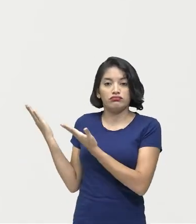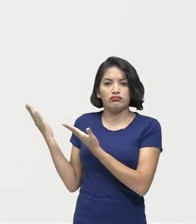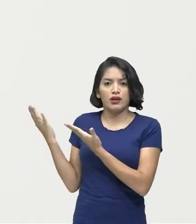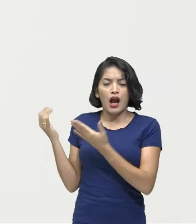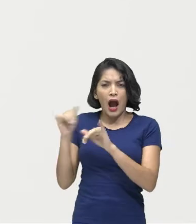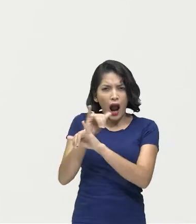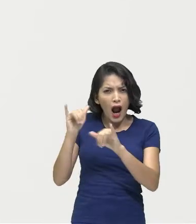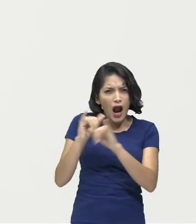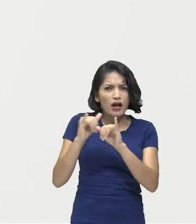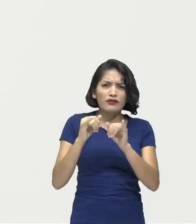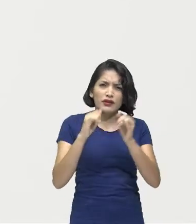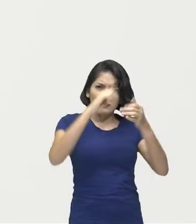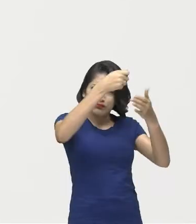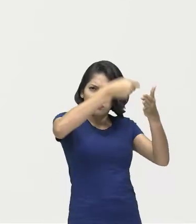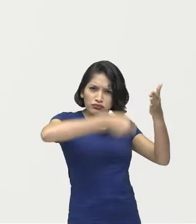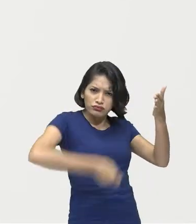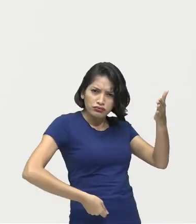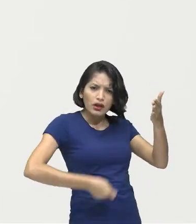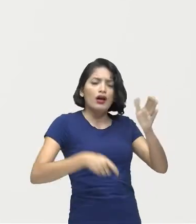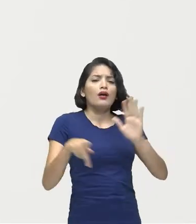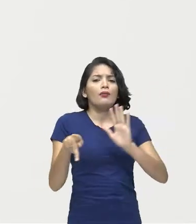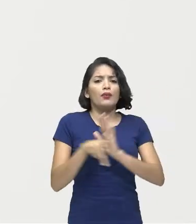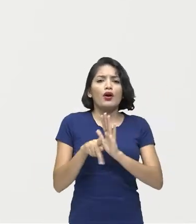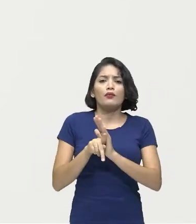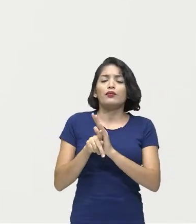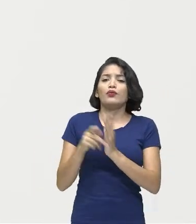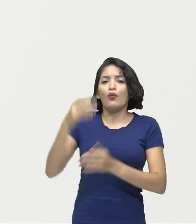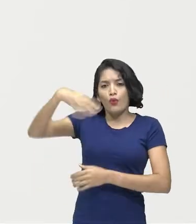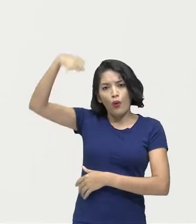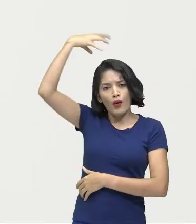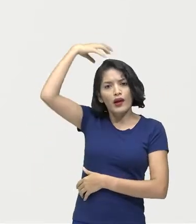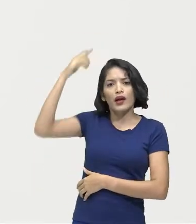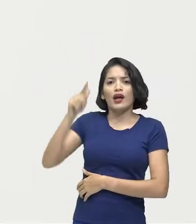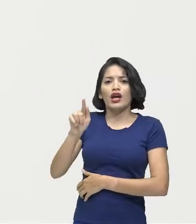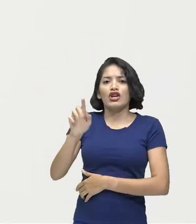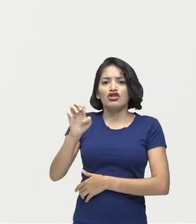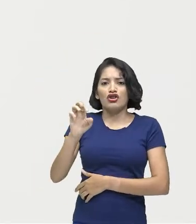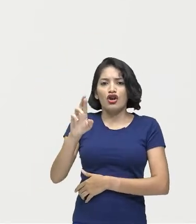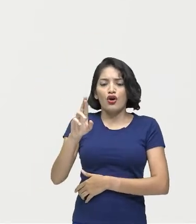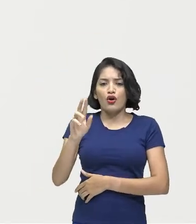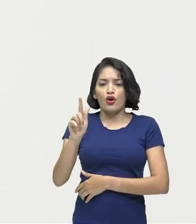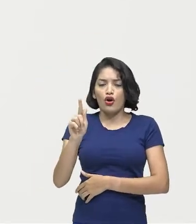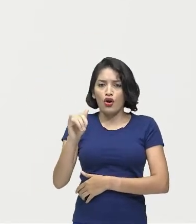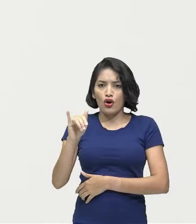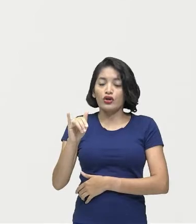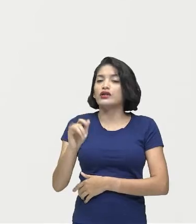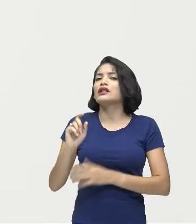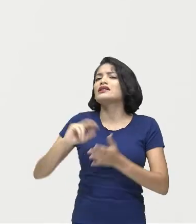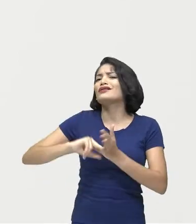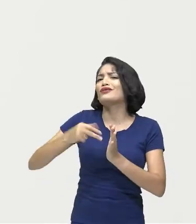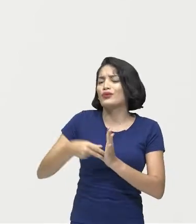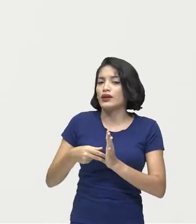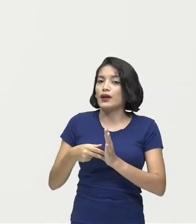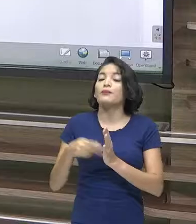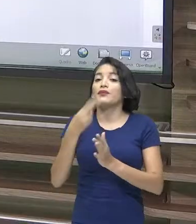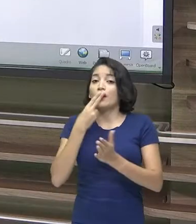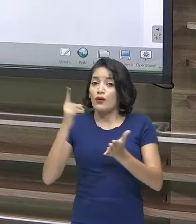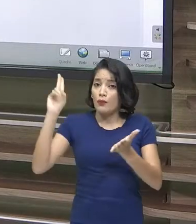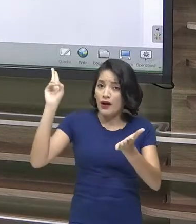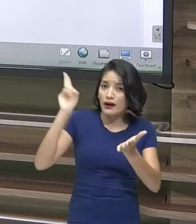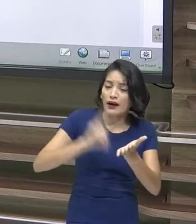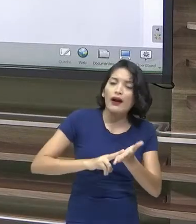do selo, que foi dada pelo rei George III. Então, vejam bem, o que era isso, professora? Uma carta, uma emissão